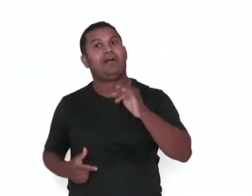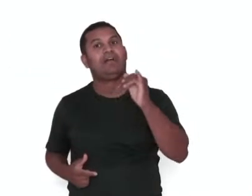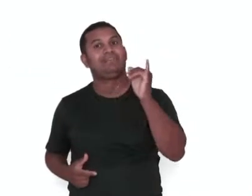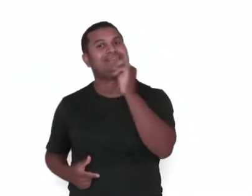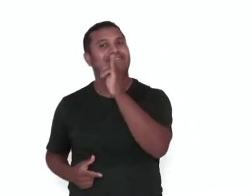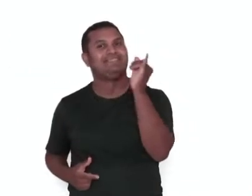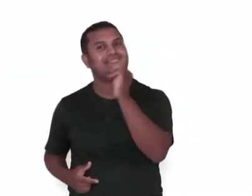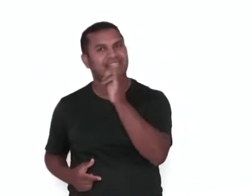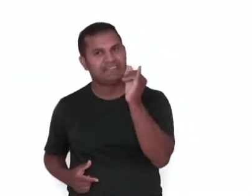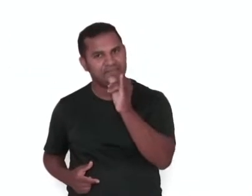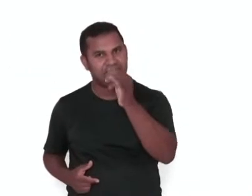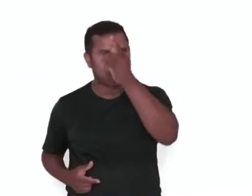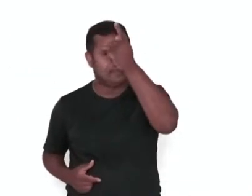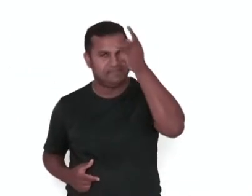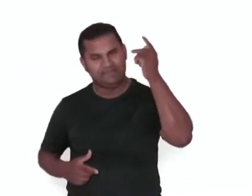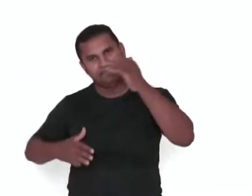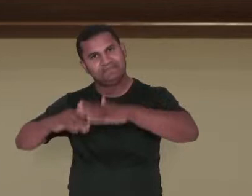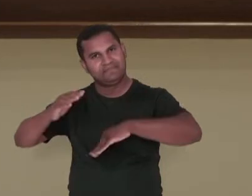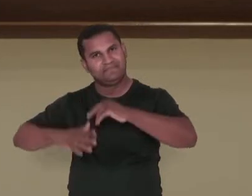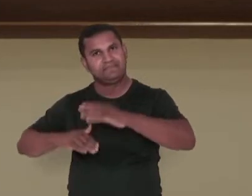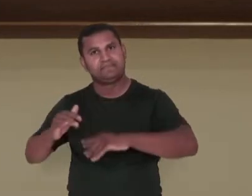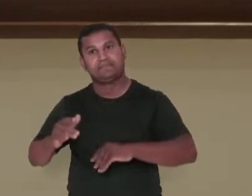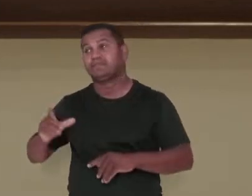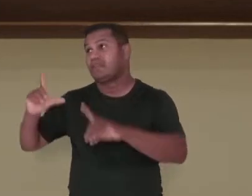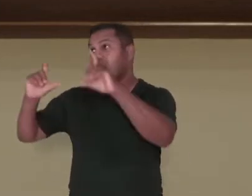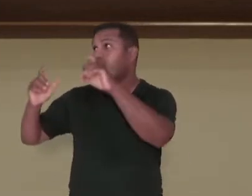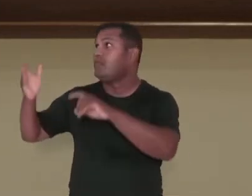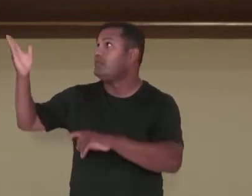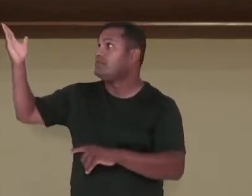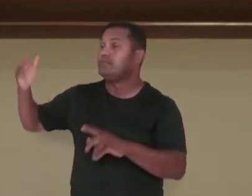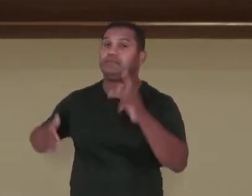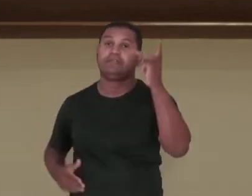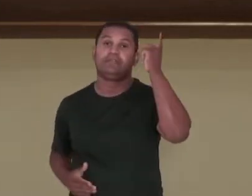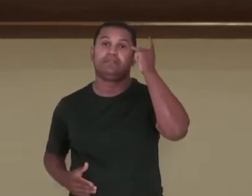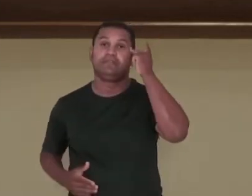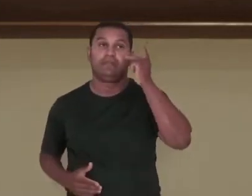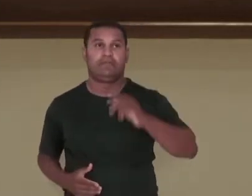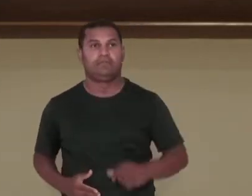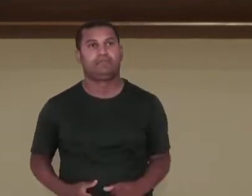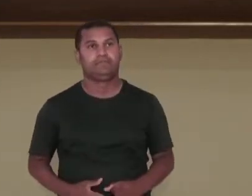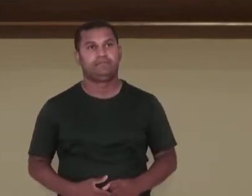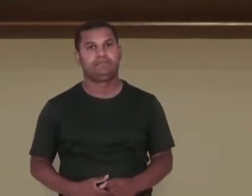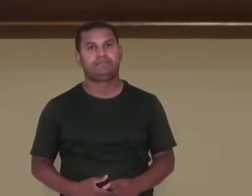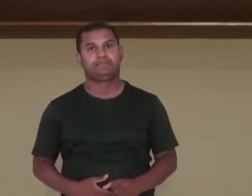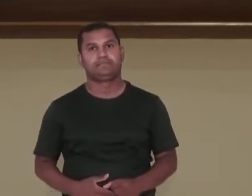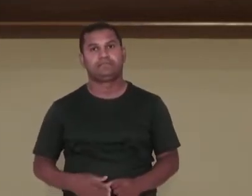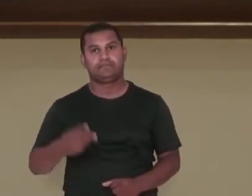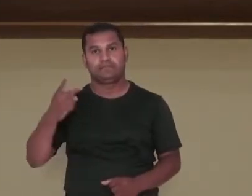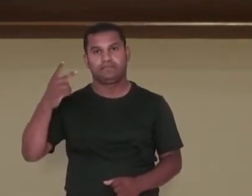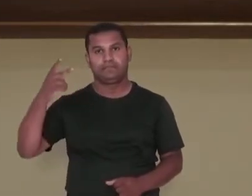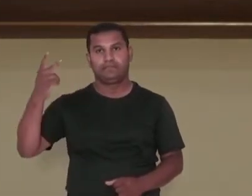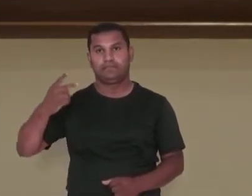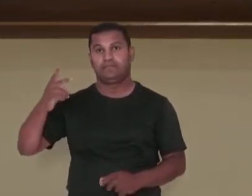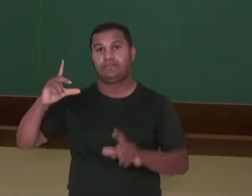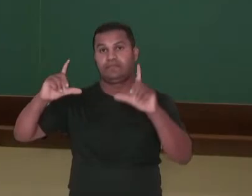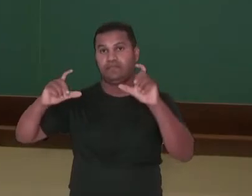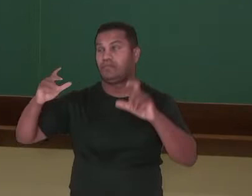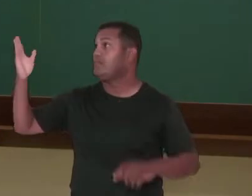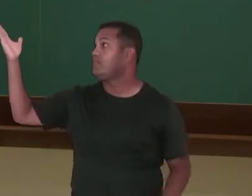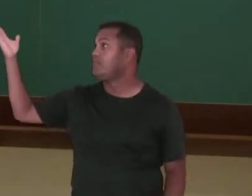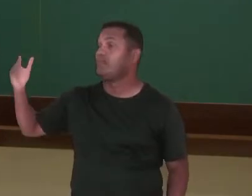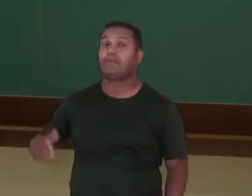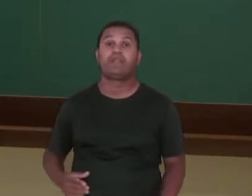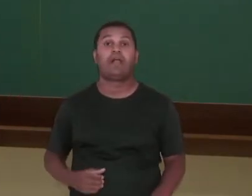A luta pelos direitos. Atualmente, os trabalhadores possuem direitos trabalhistas. Só que esses direitos